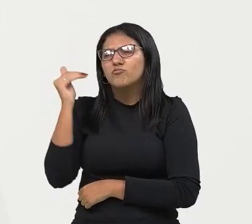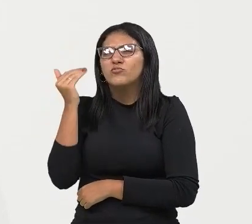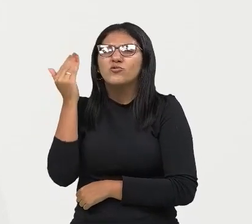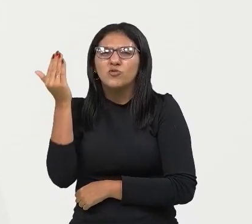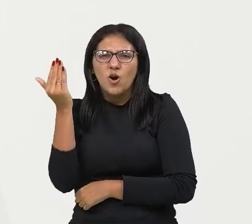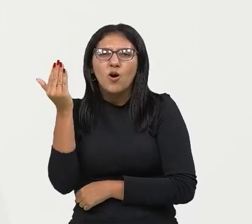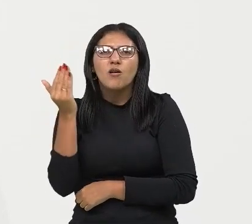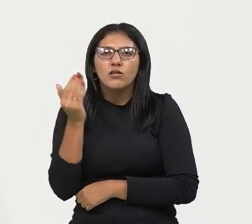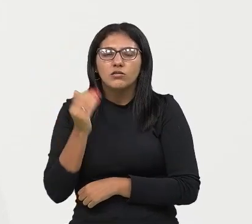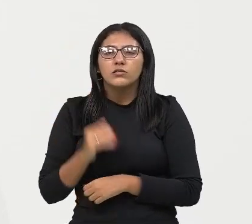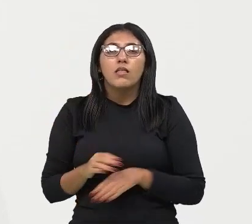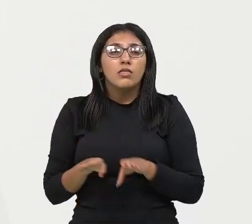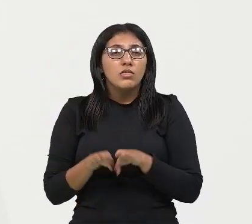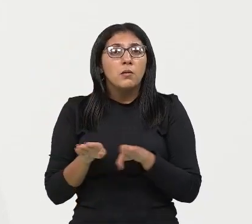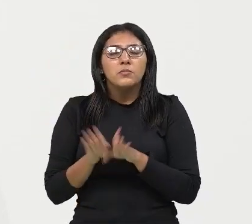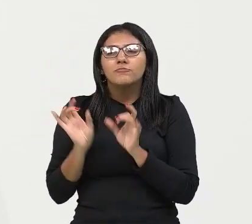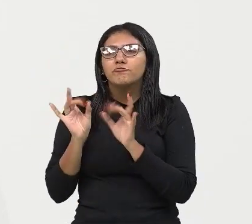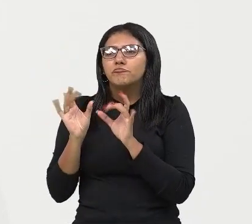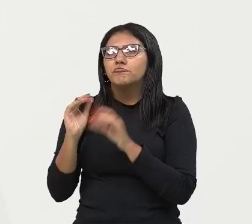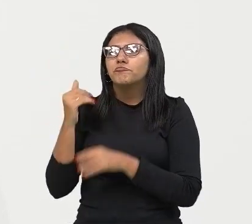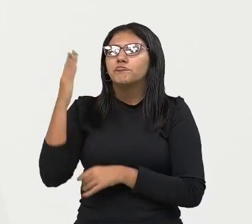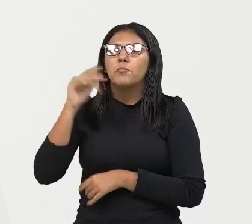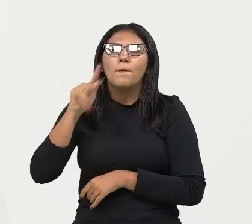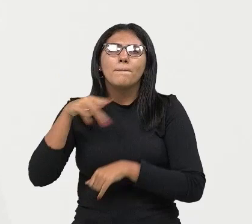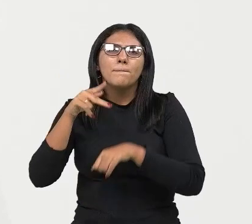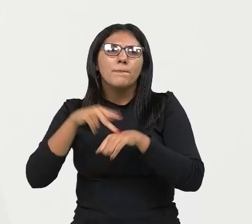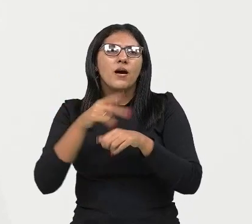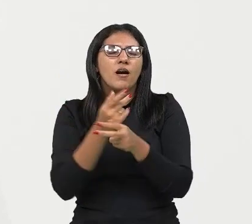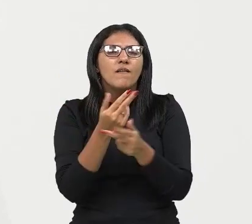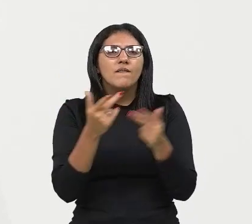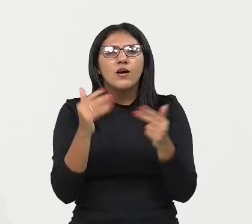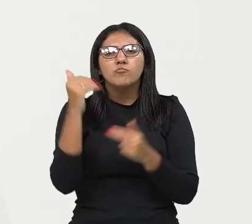reis venderem para outras